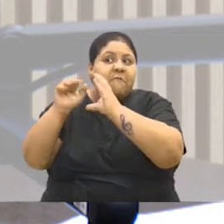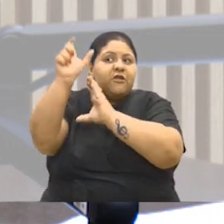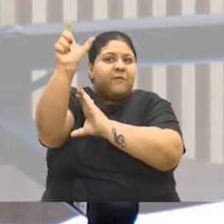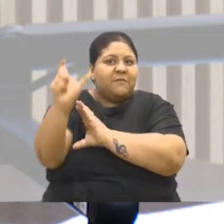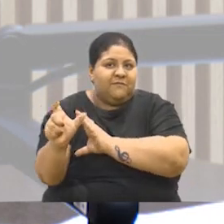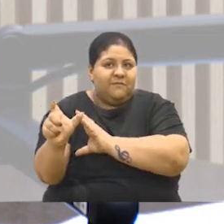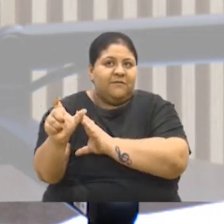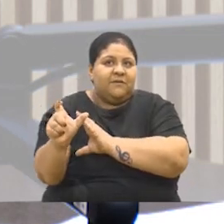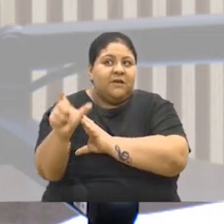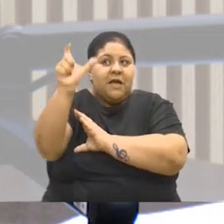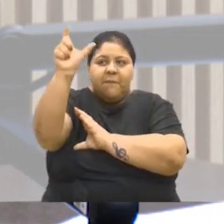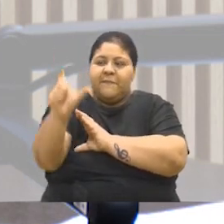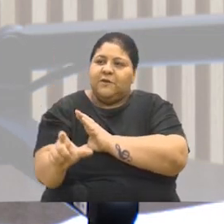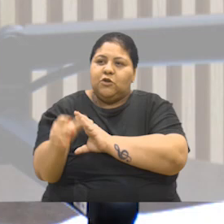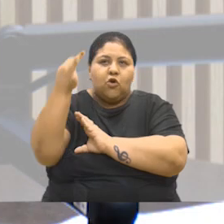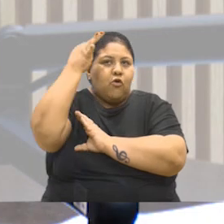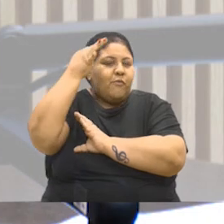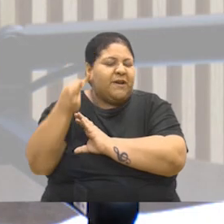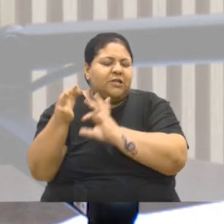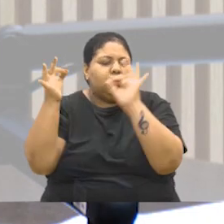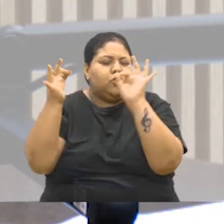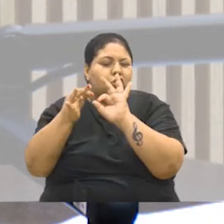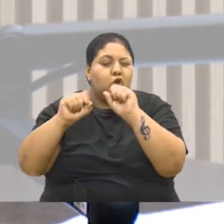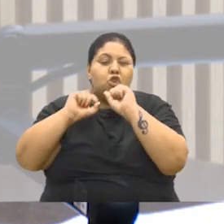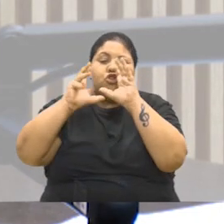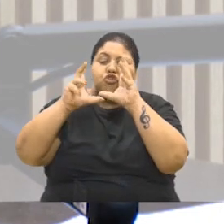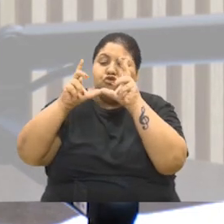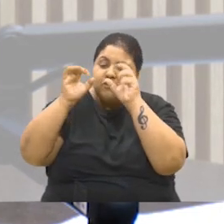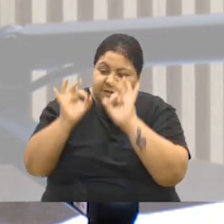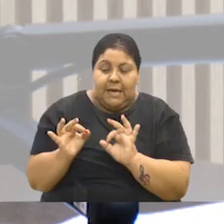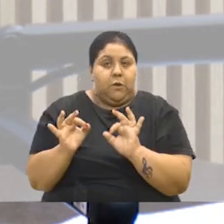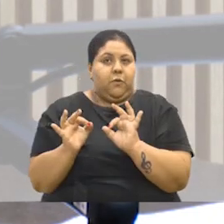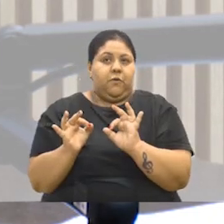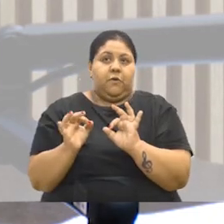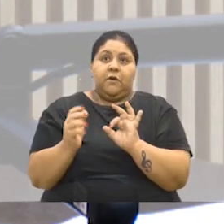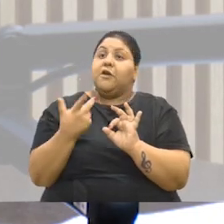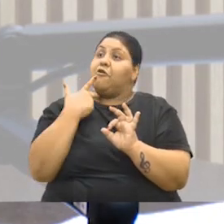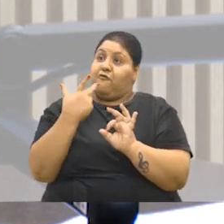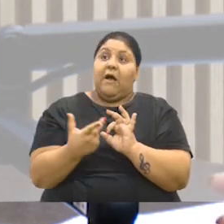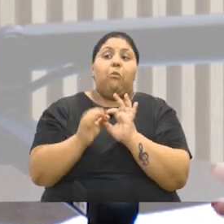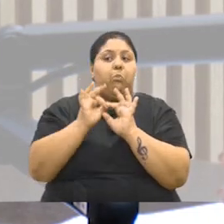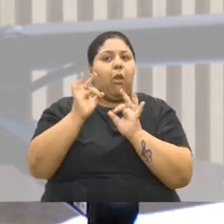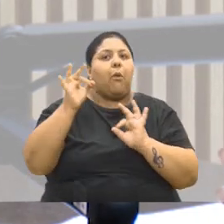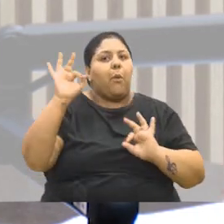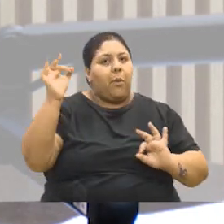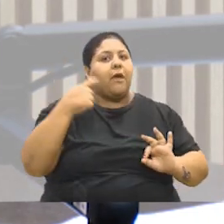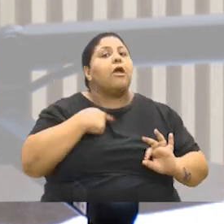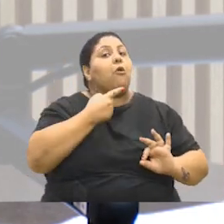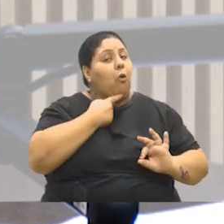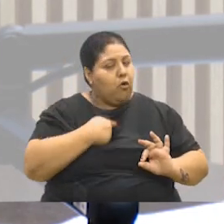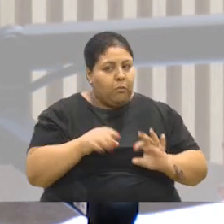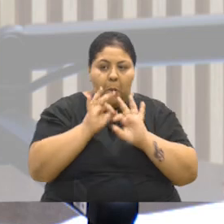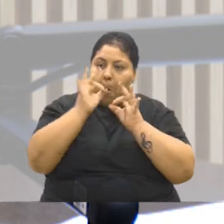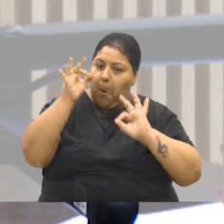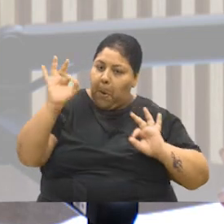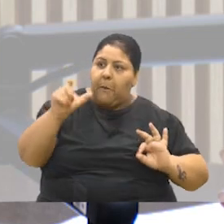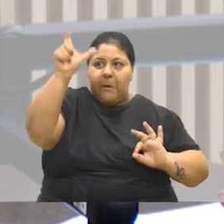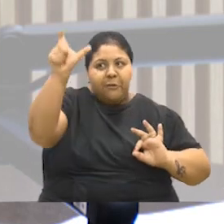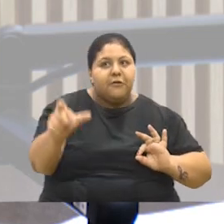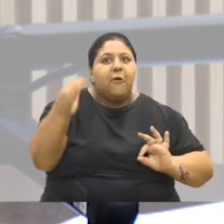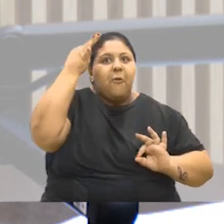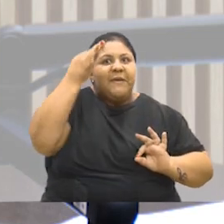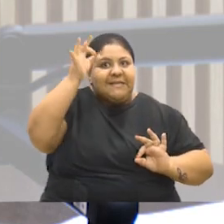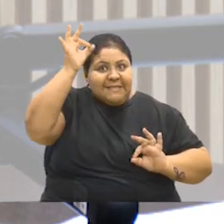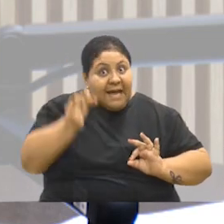a pessoa entende perfeitamente bem, tudo bem direitinho, porque eu falo bastante. Eu gosto de falar bastante para que a pessoa entenda,